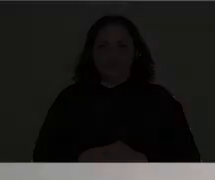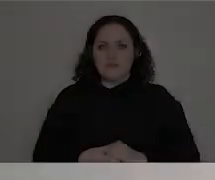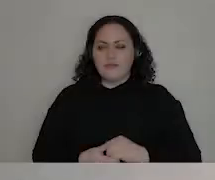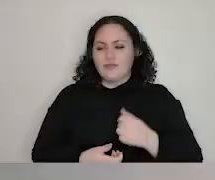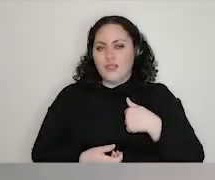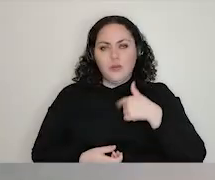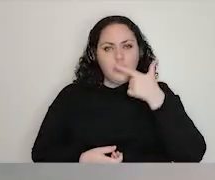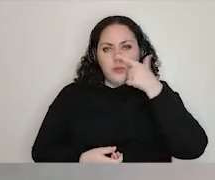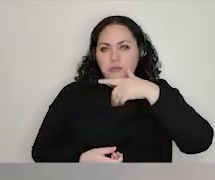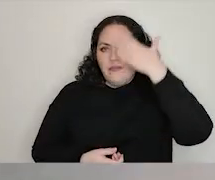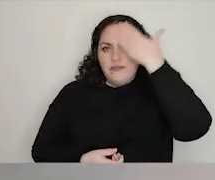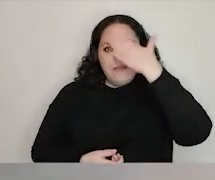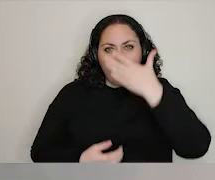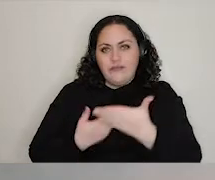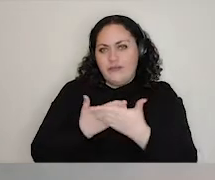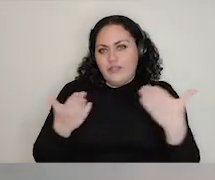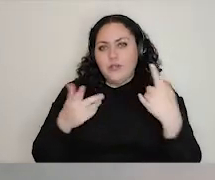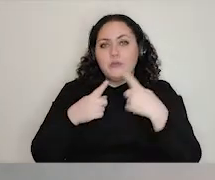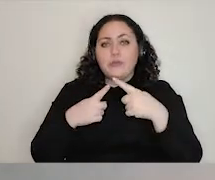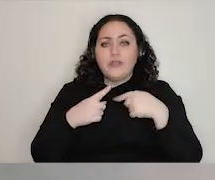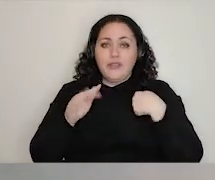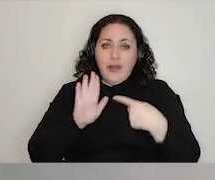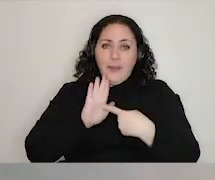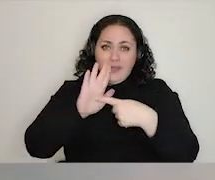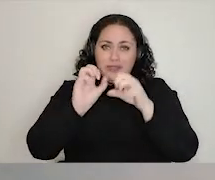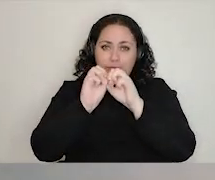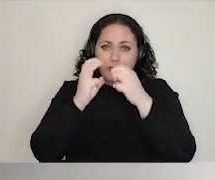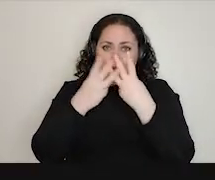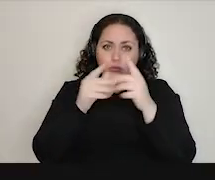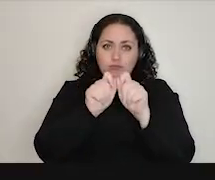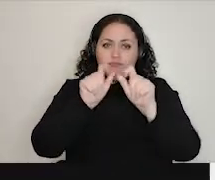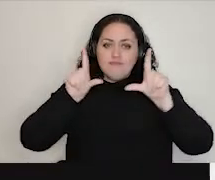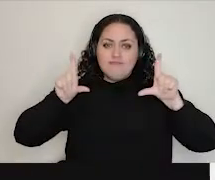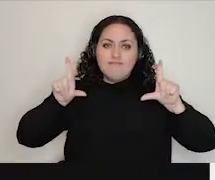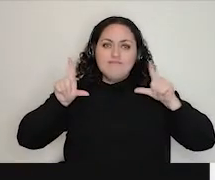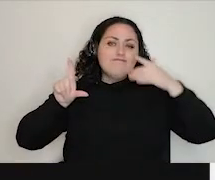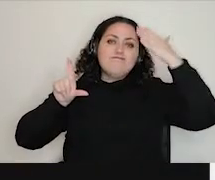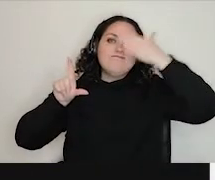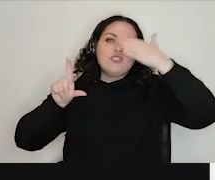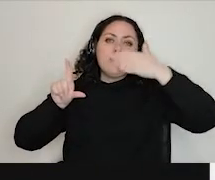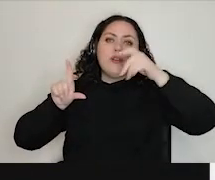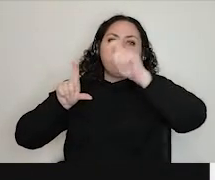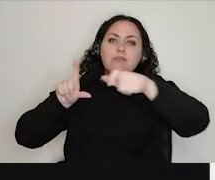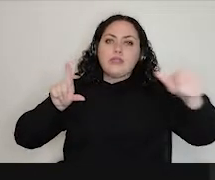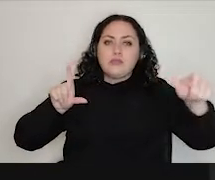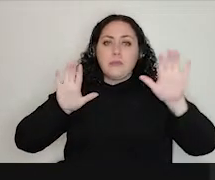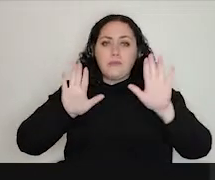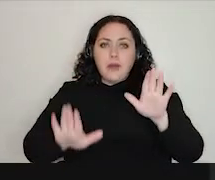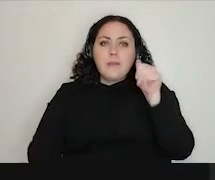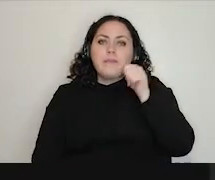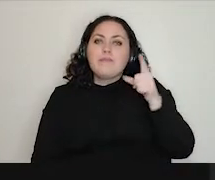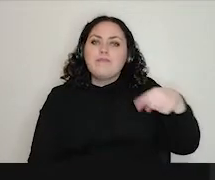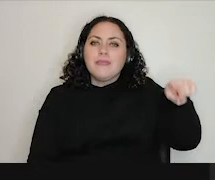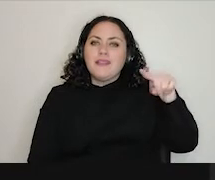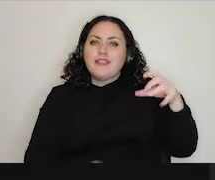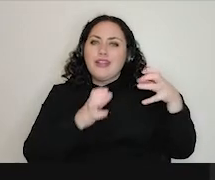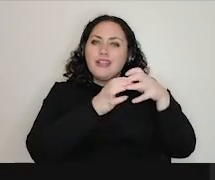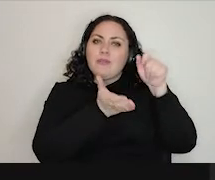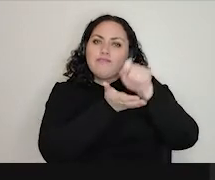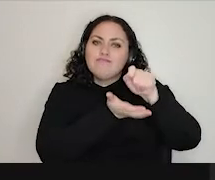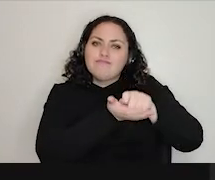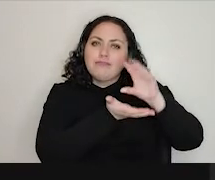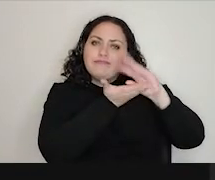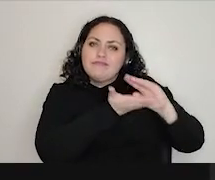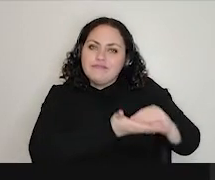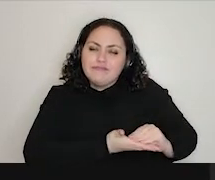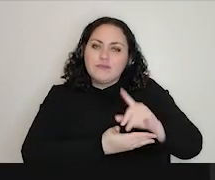Então, eu não vou conseguir vê-los e vê-las, né? Porque durante a apresentação fica aparecendo só a